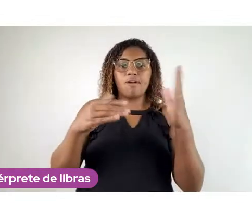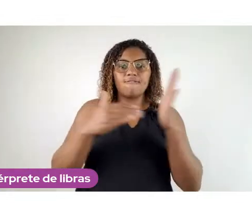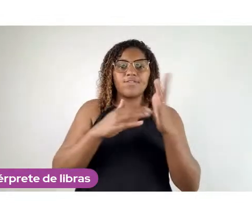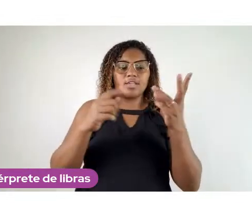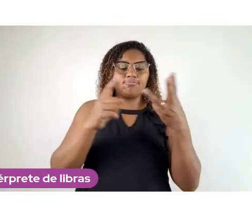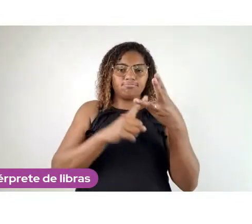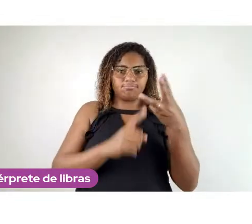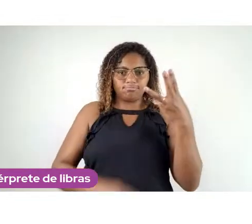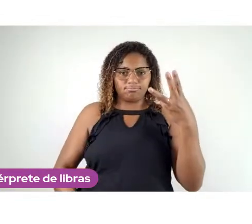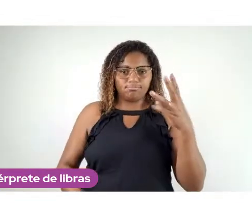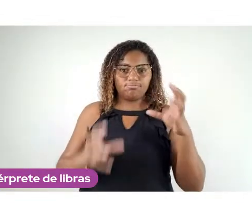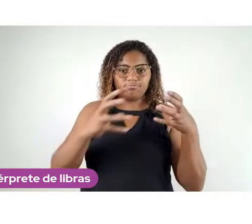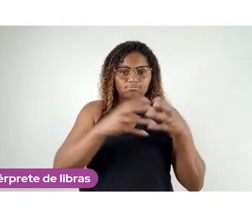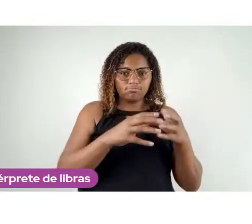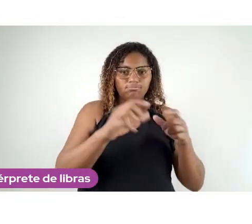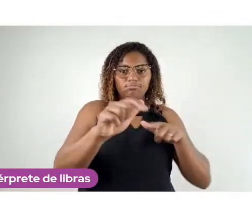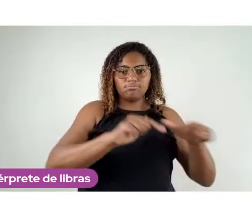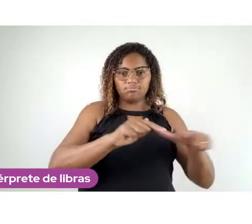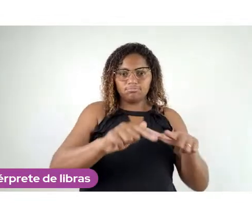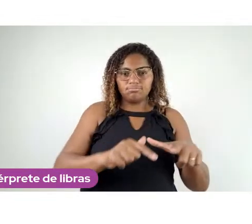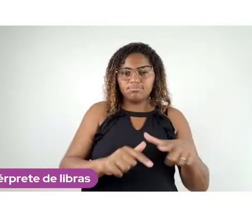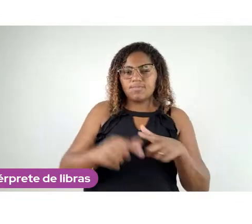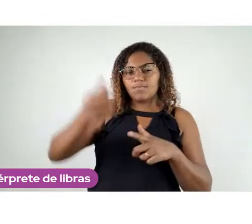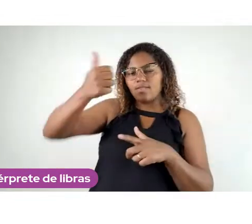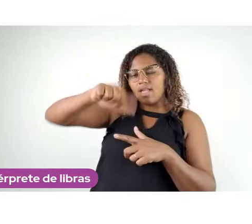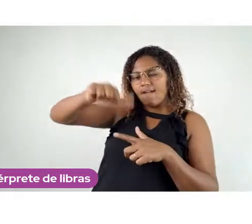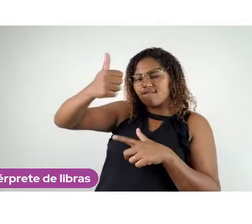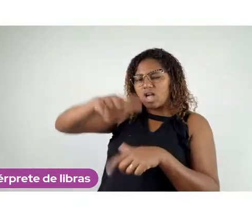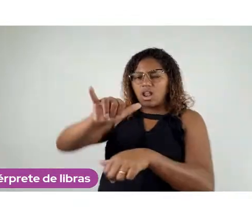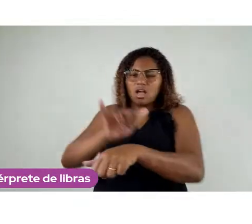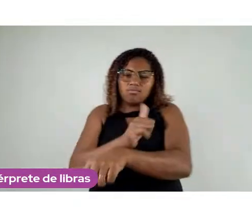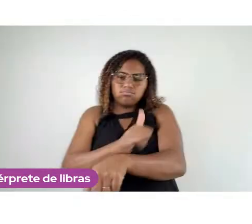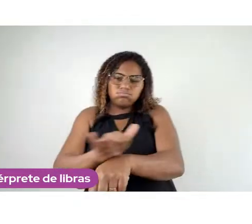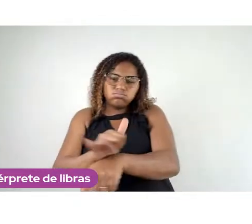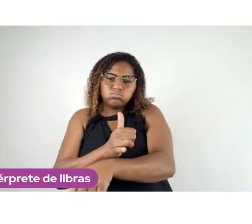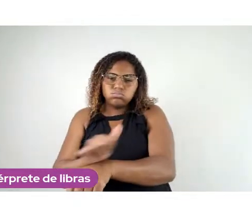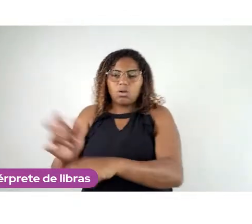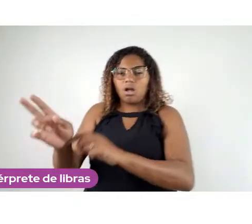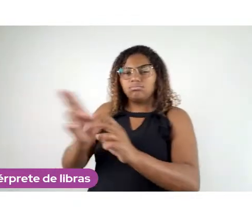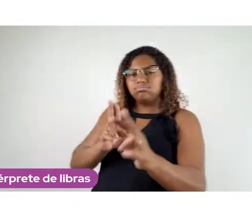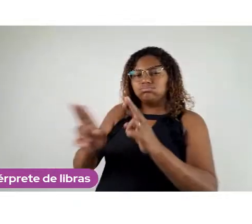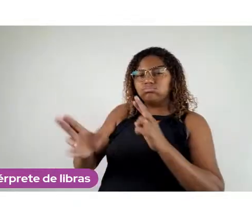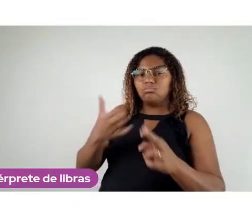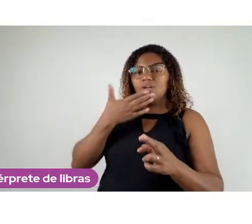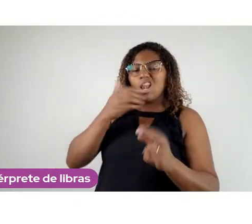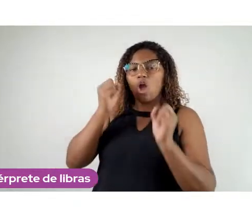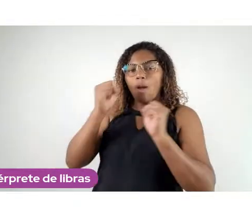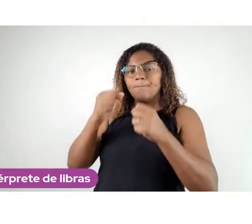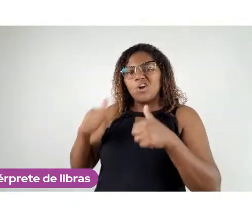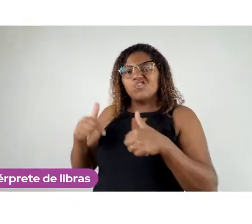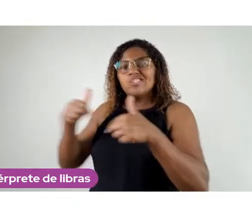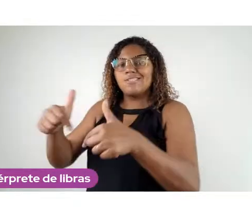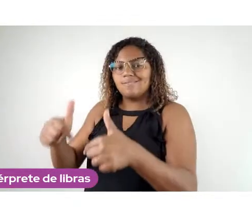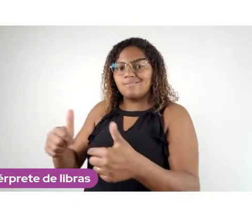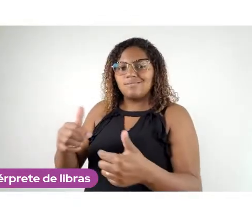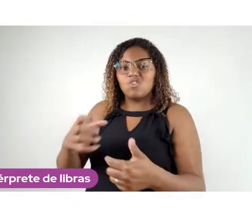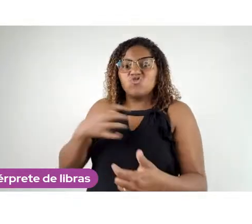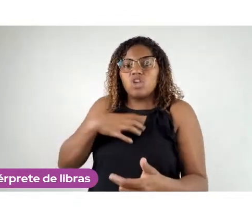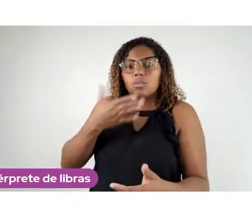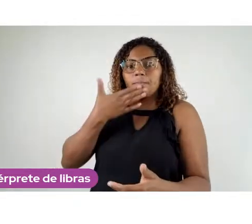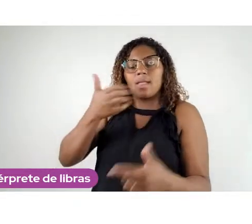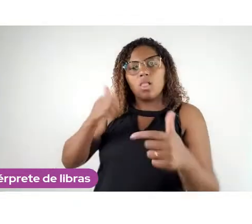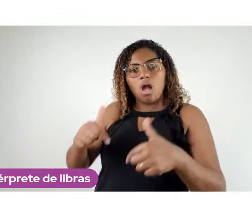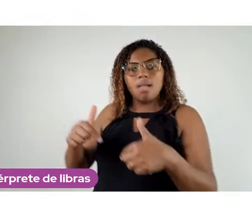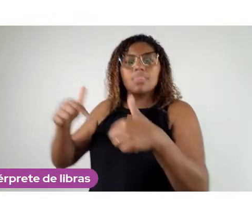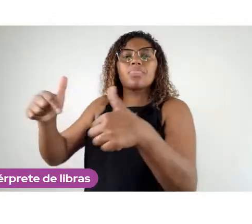que avalia as estratégias e respostas que podem ser tomadas, né, as estratégias que